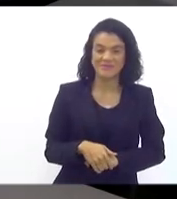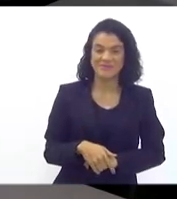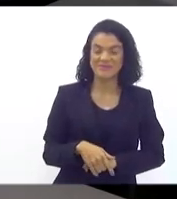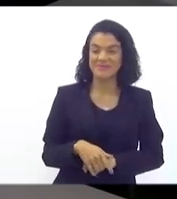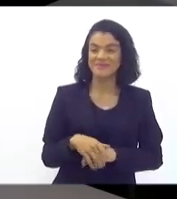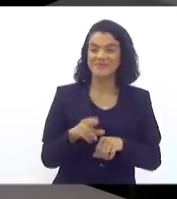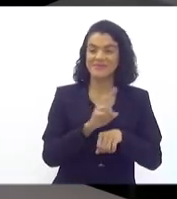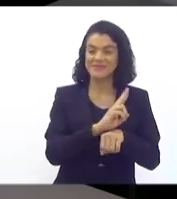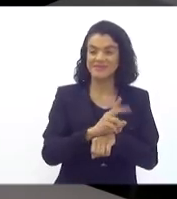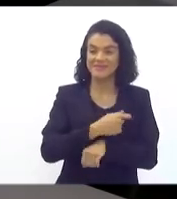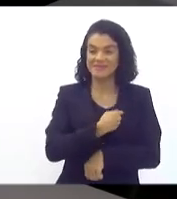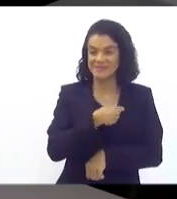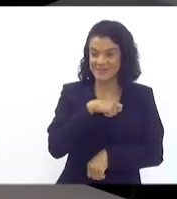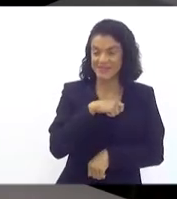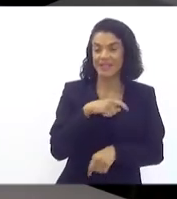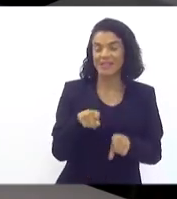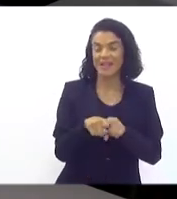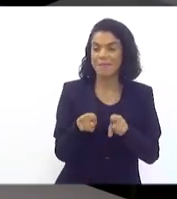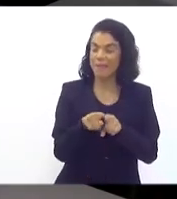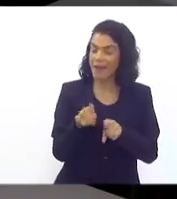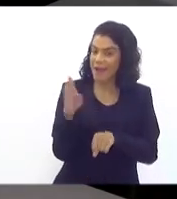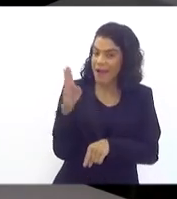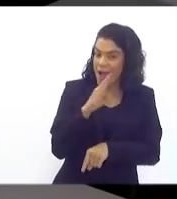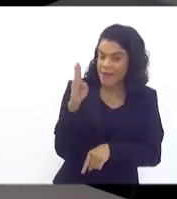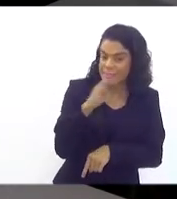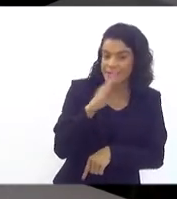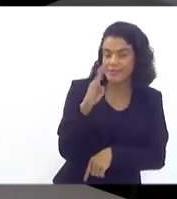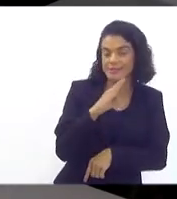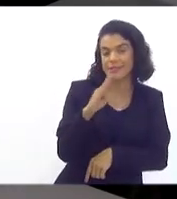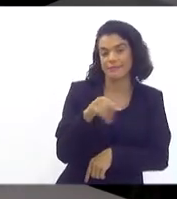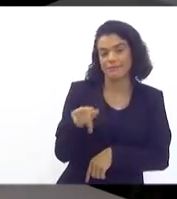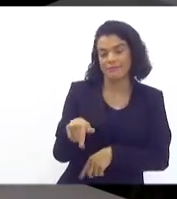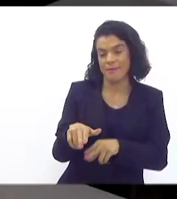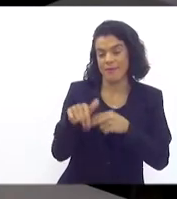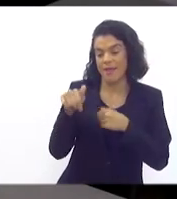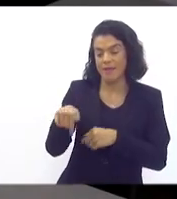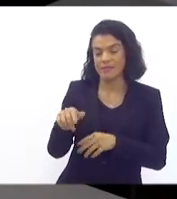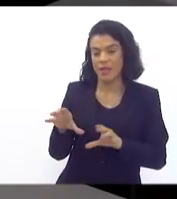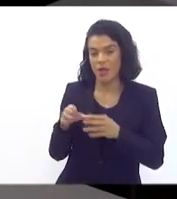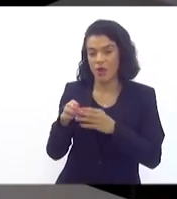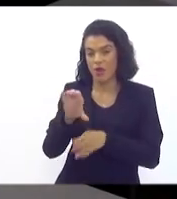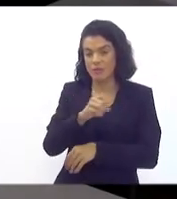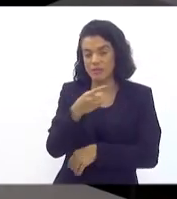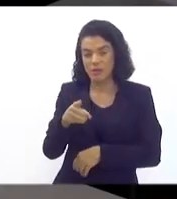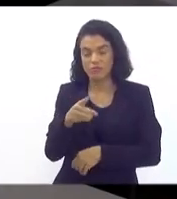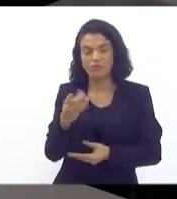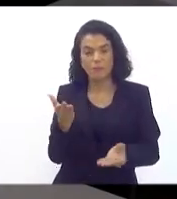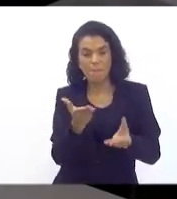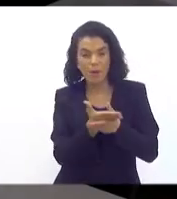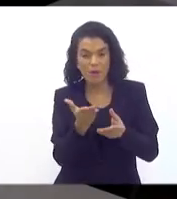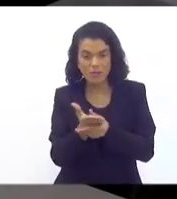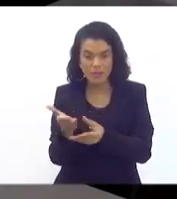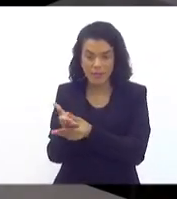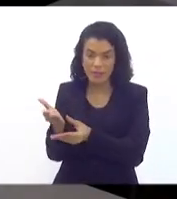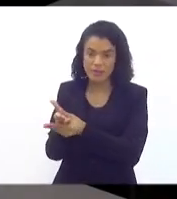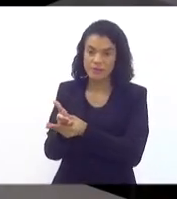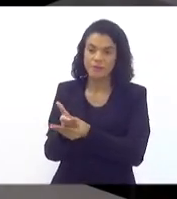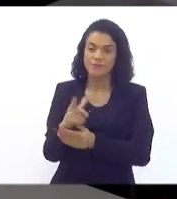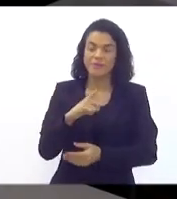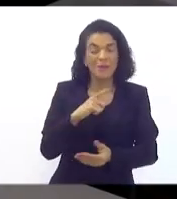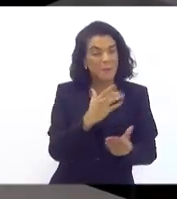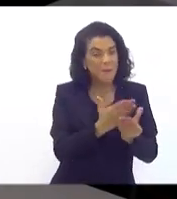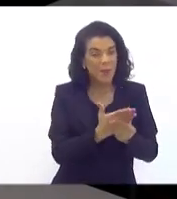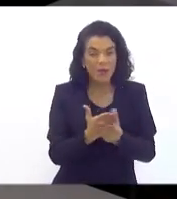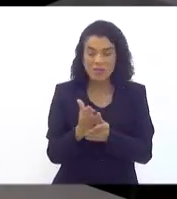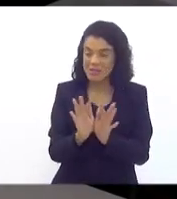fiscalização acho que a importância da agilidade sim que essa comissão registra aqui no julgamento de processo a processos que